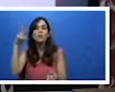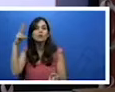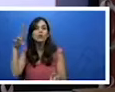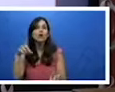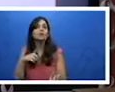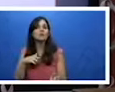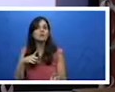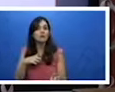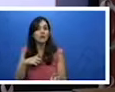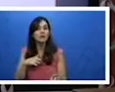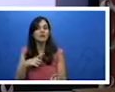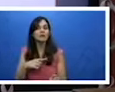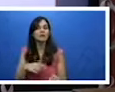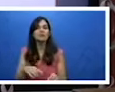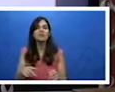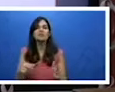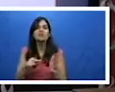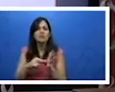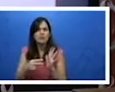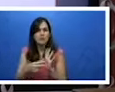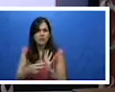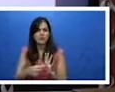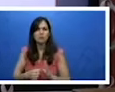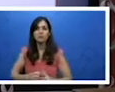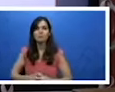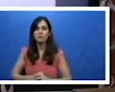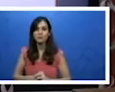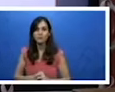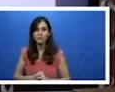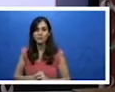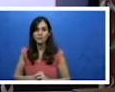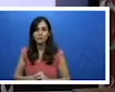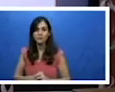coerência, ok?